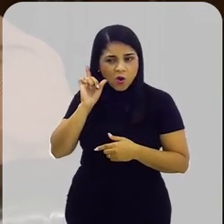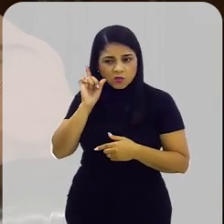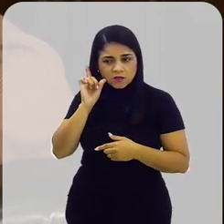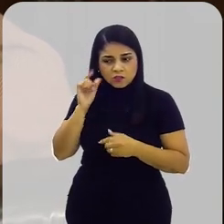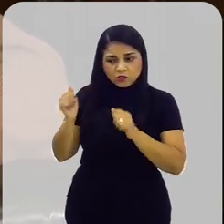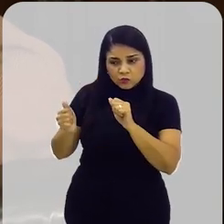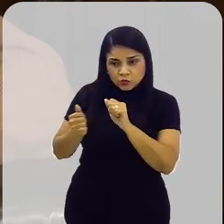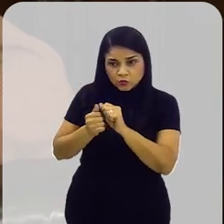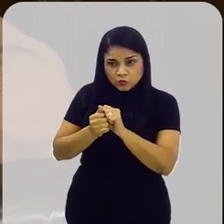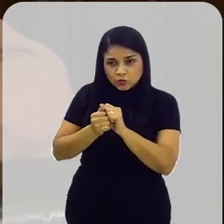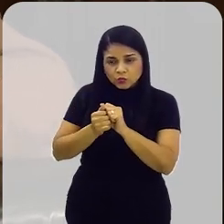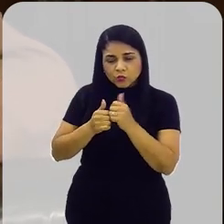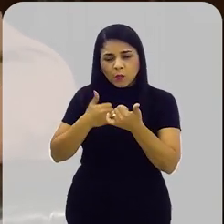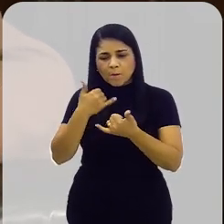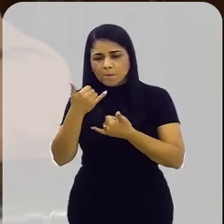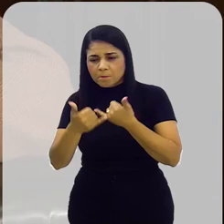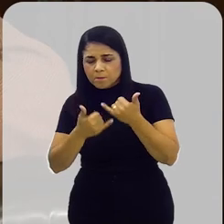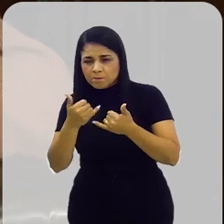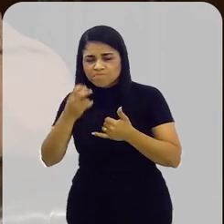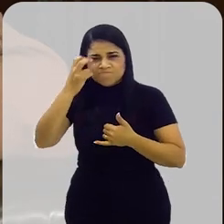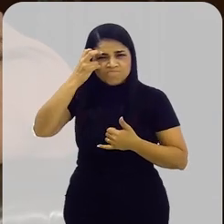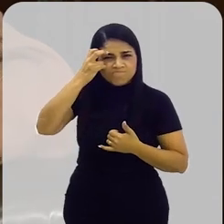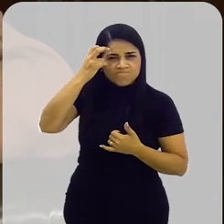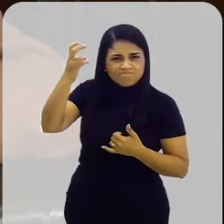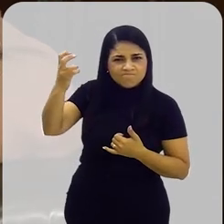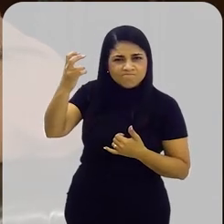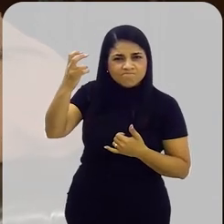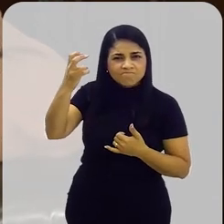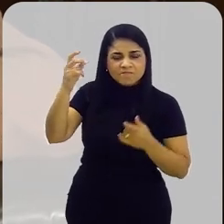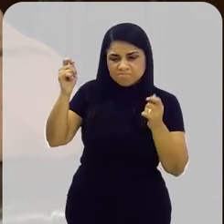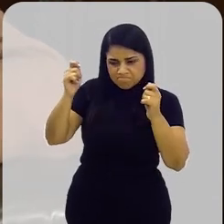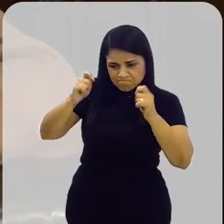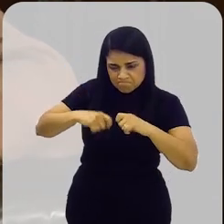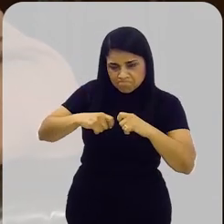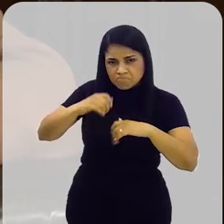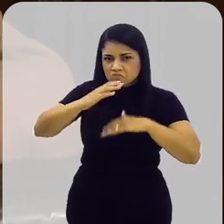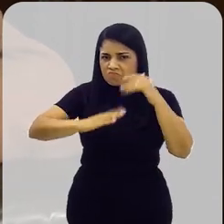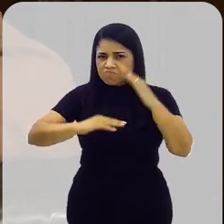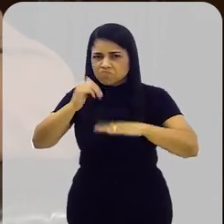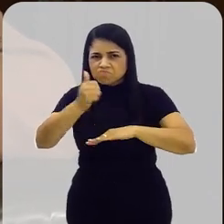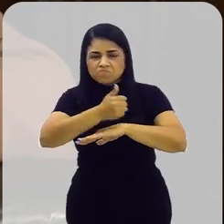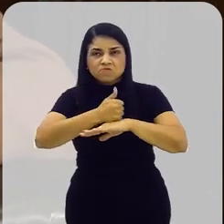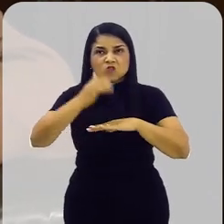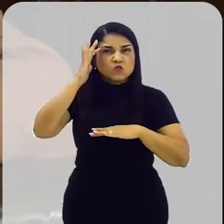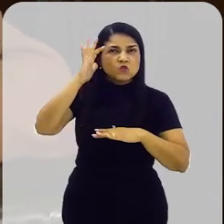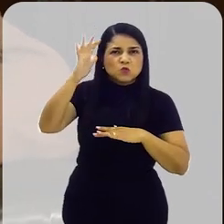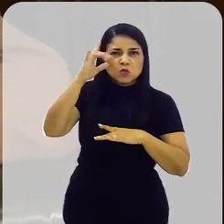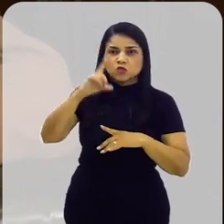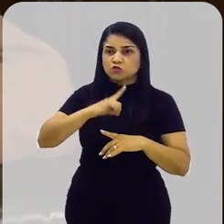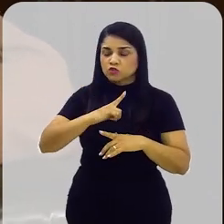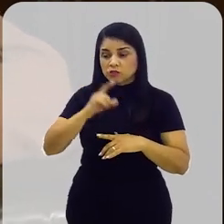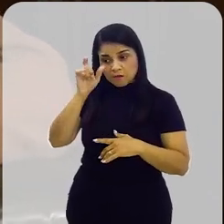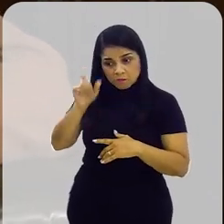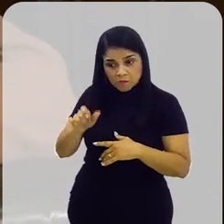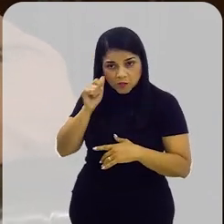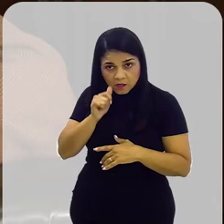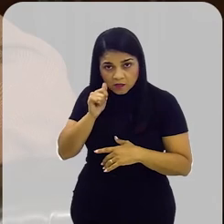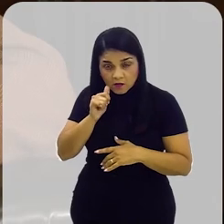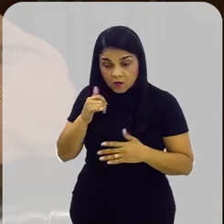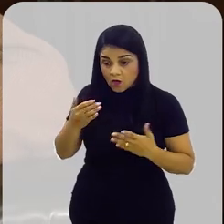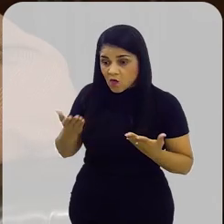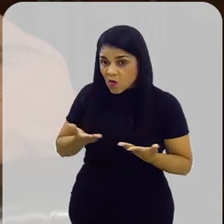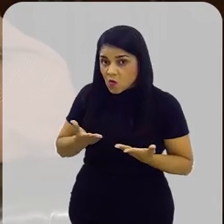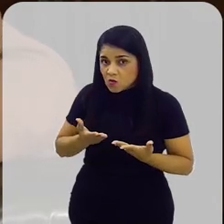estava conosco, pulando, inteligente, capaz, cheia de sonhos. E